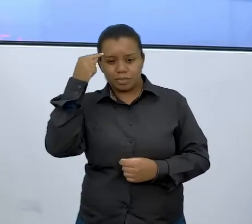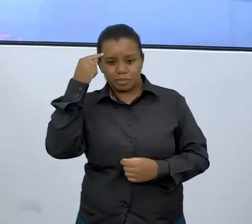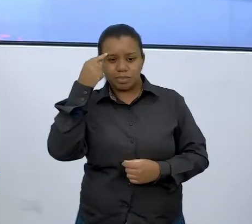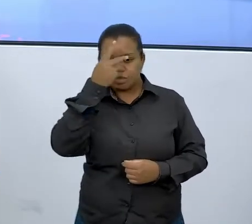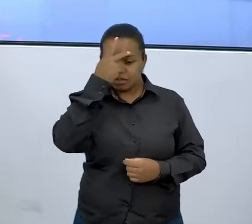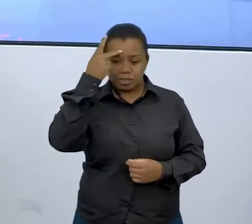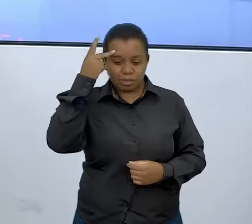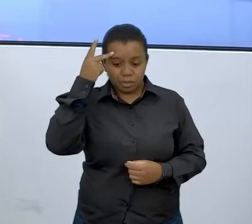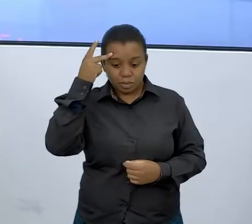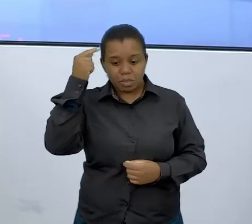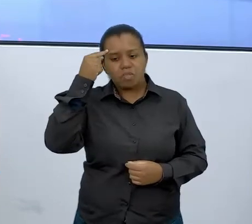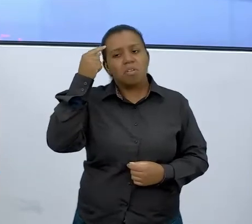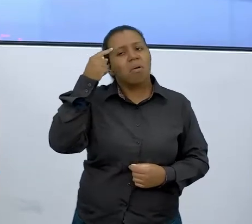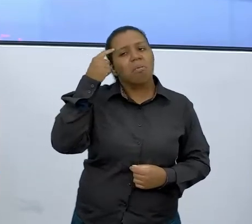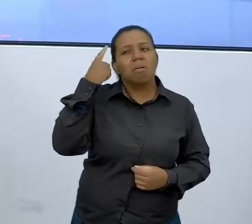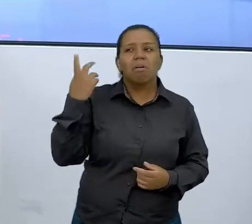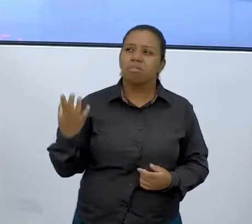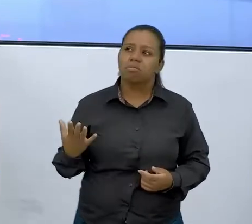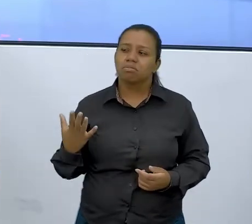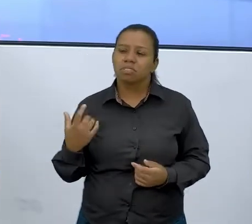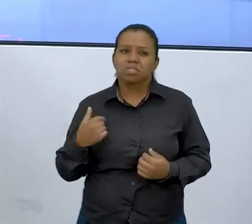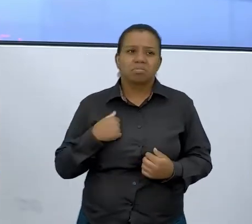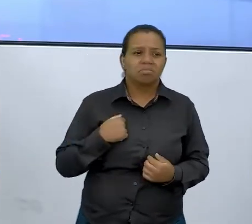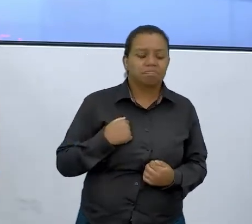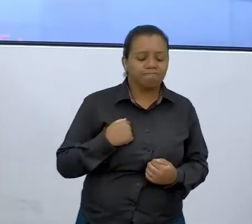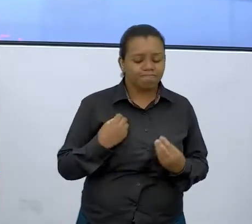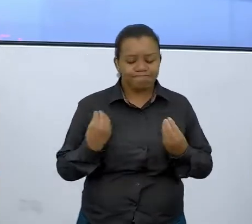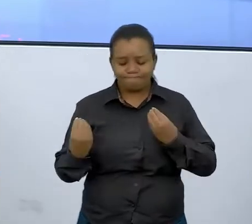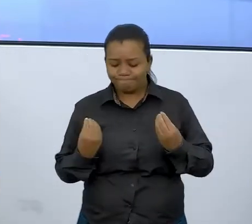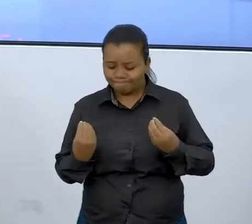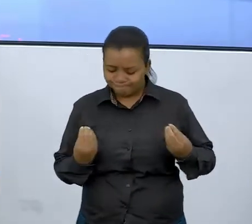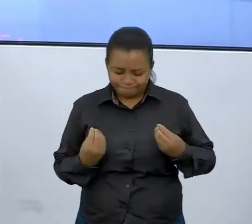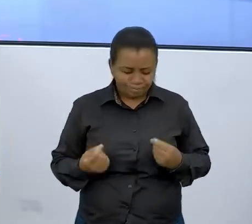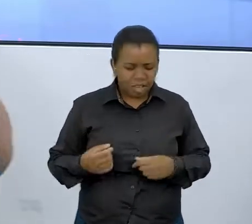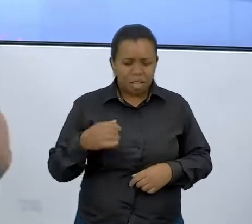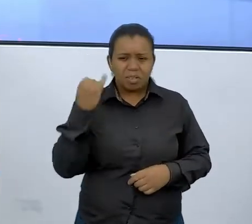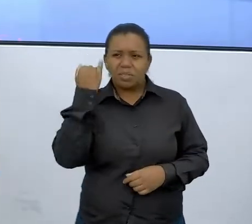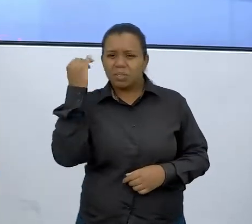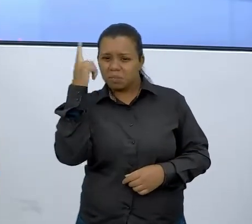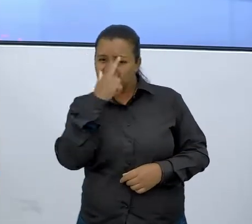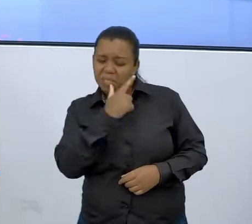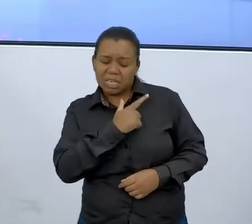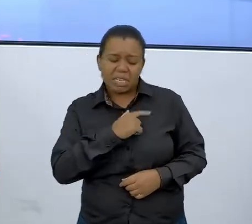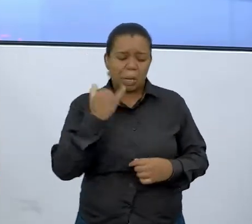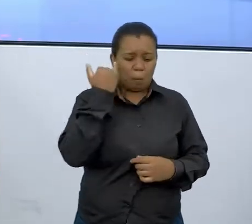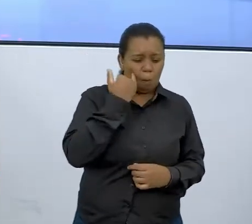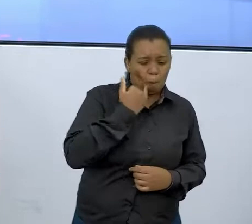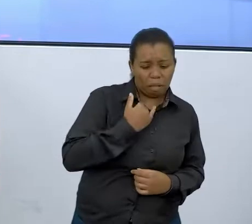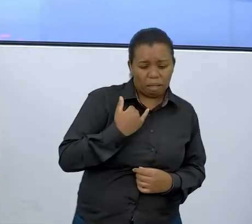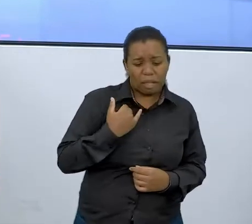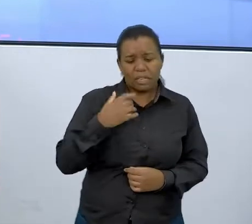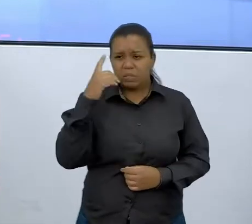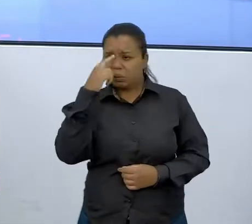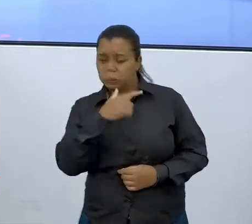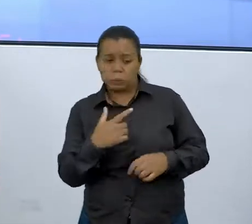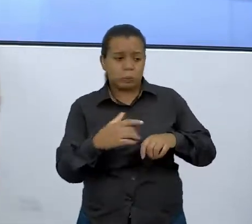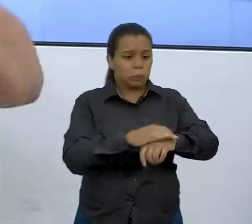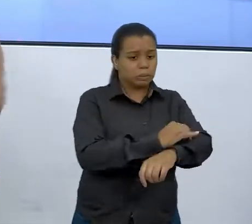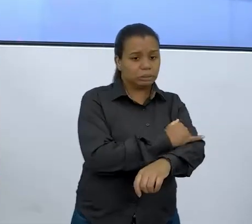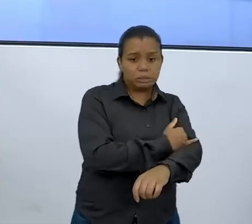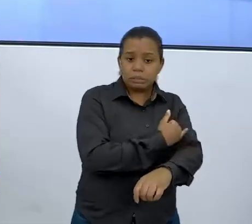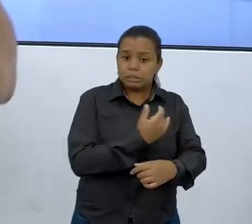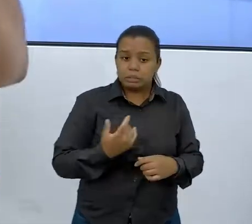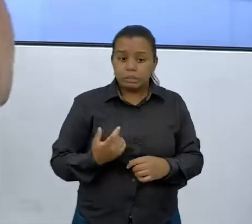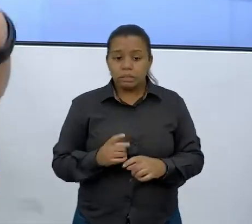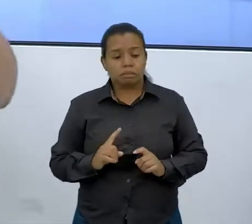dismorfia corporal, mas não é em relação a você estar se sentindo feia, magra, gorda, coisas do tipo. É a questão de que